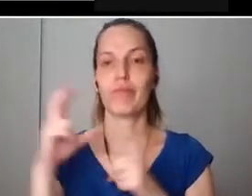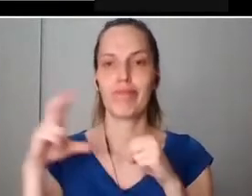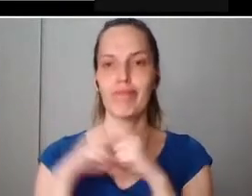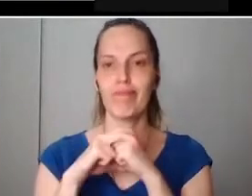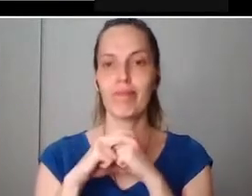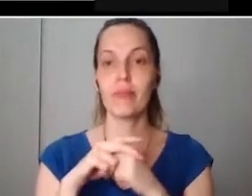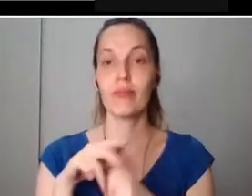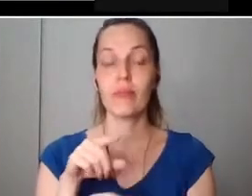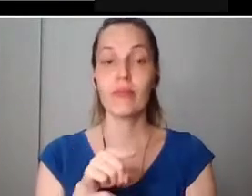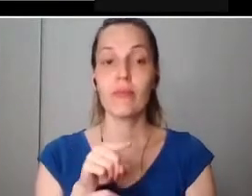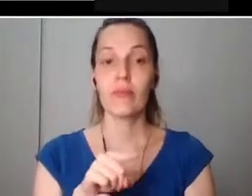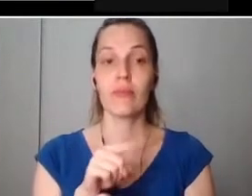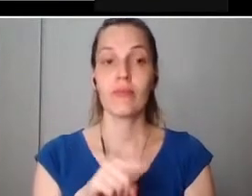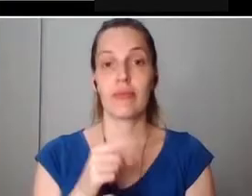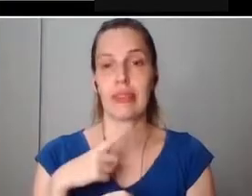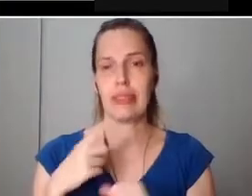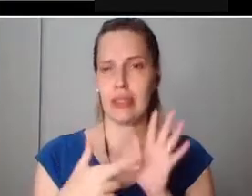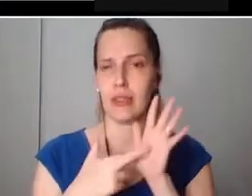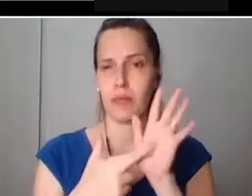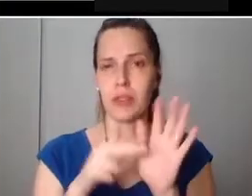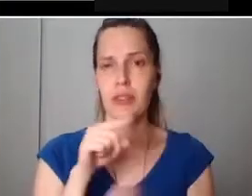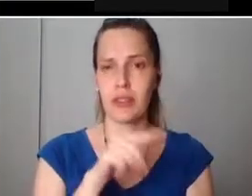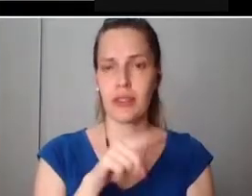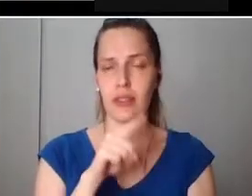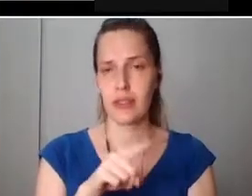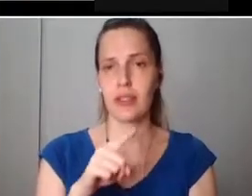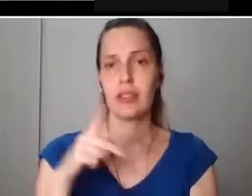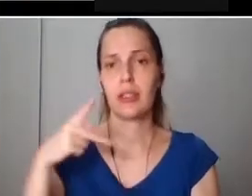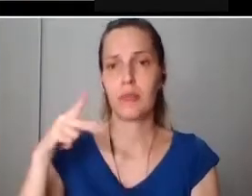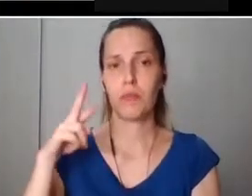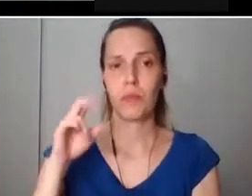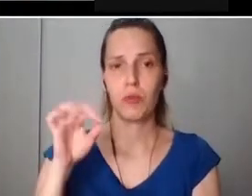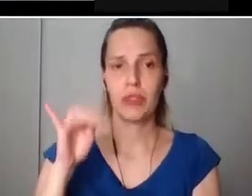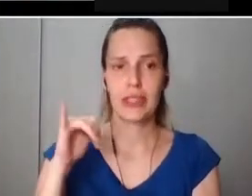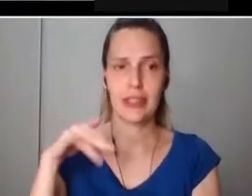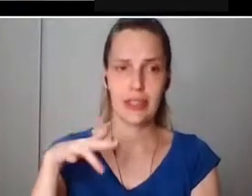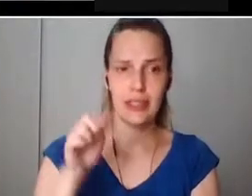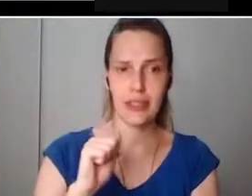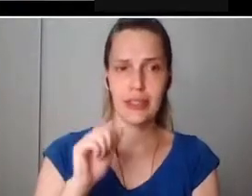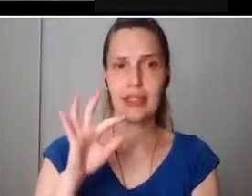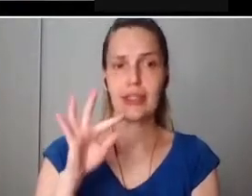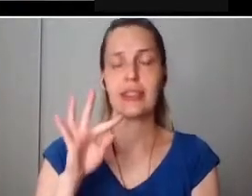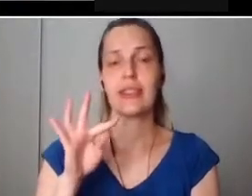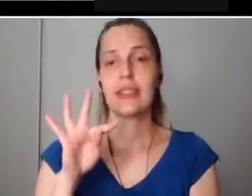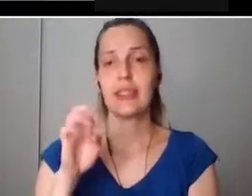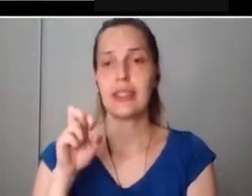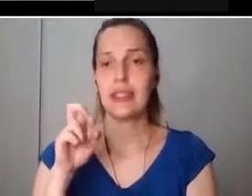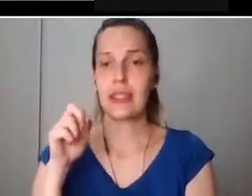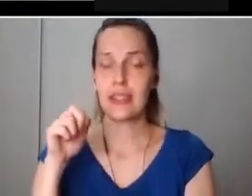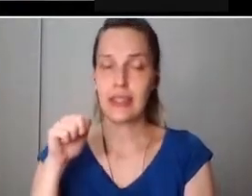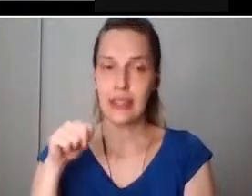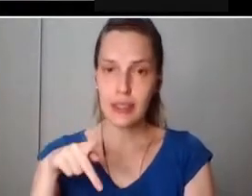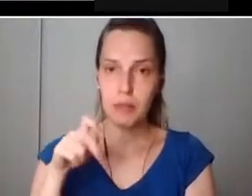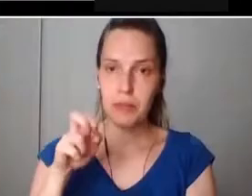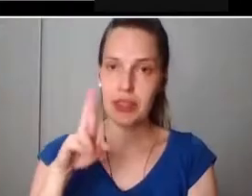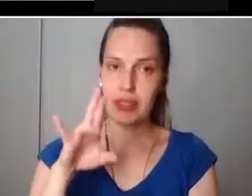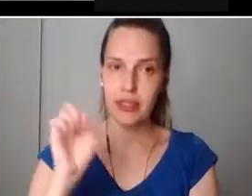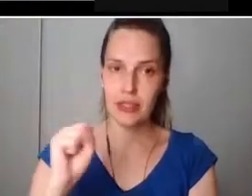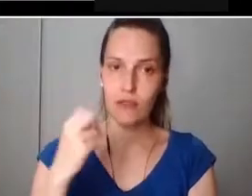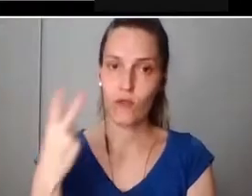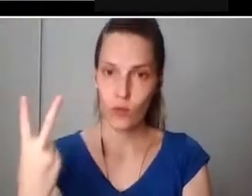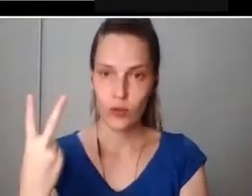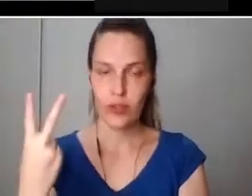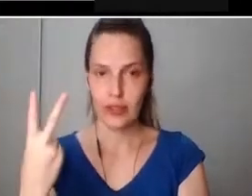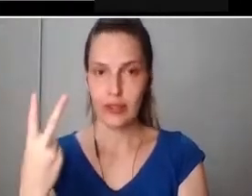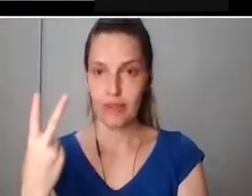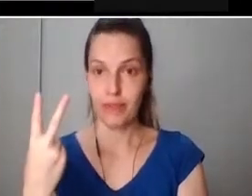outra proteína que precisa ter para ter uma infecção produtiva, que é a TMPRSS2, e quando ele entra, então, na tua